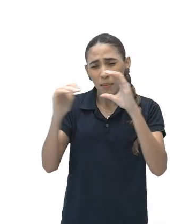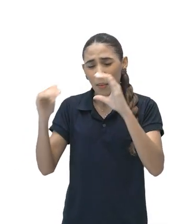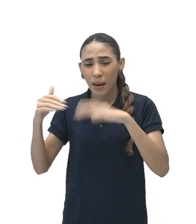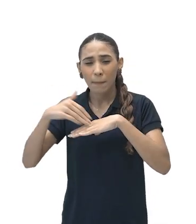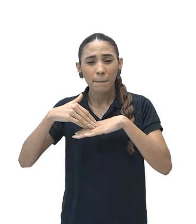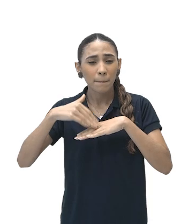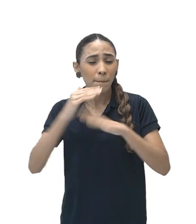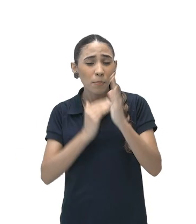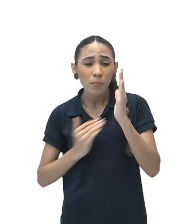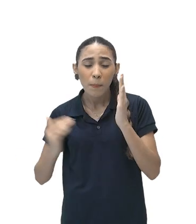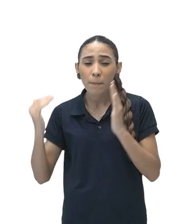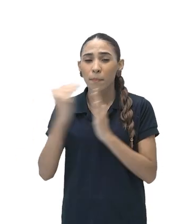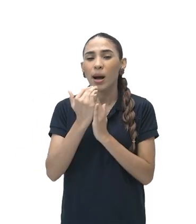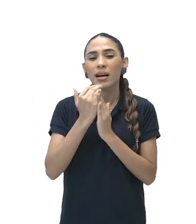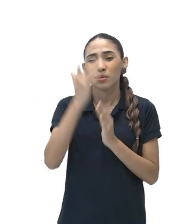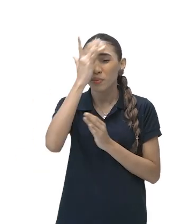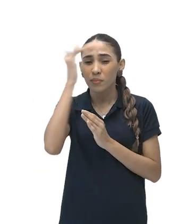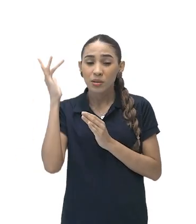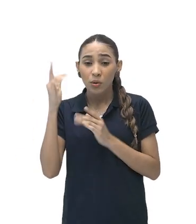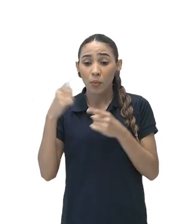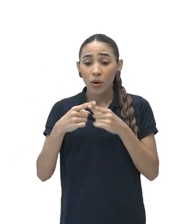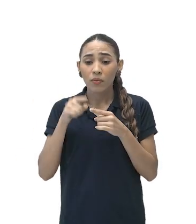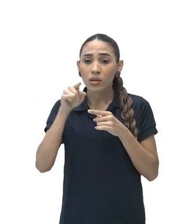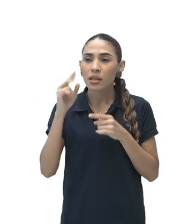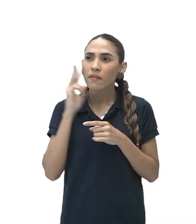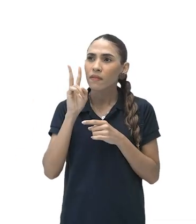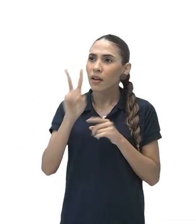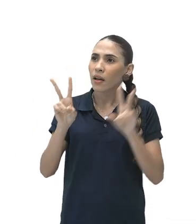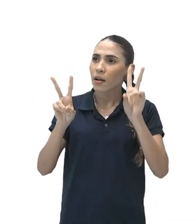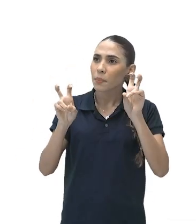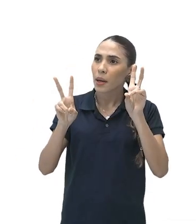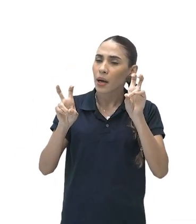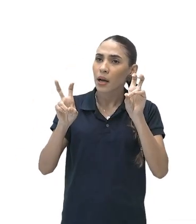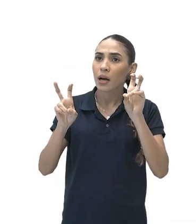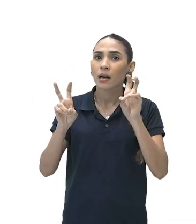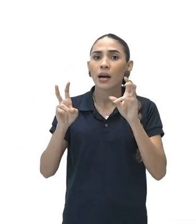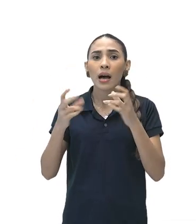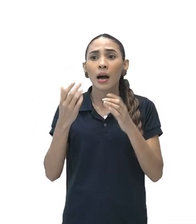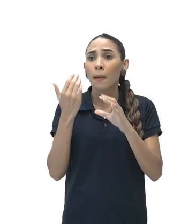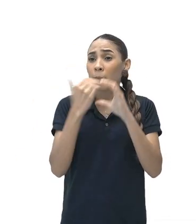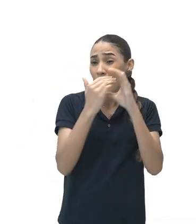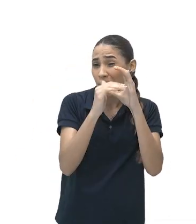máximo de pessoas, porque você olha aquele título bombástico, você quer passar o